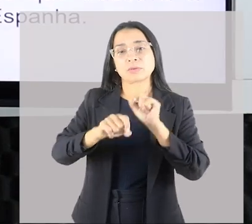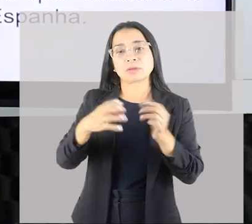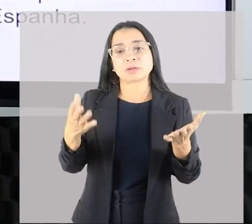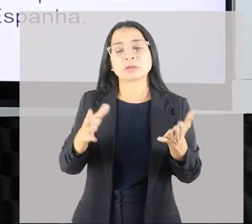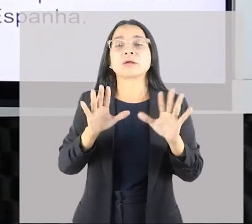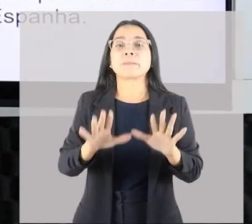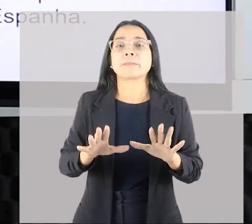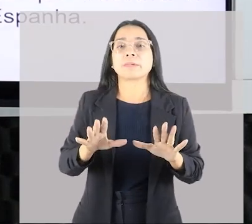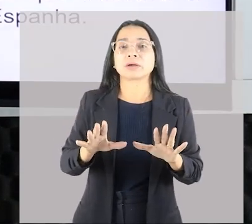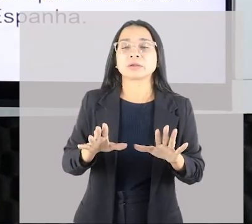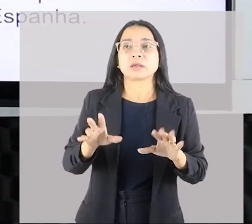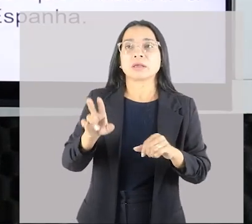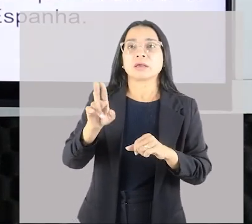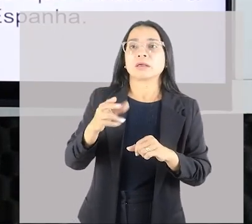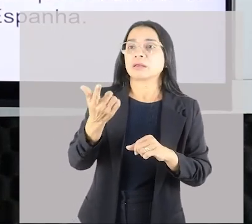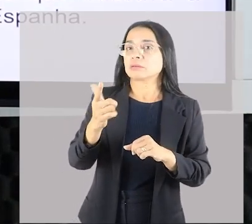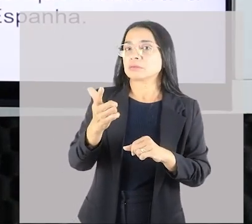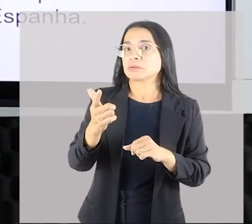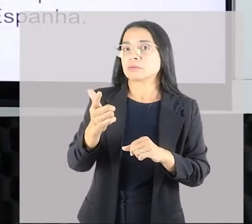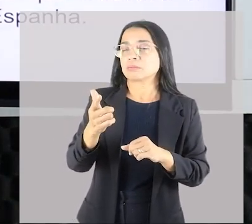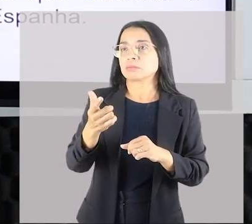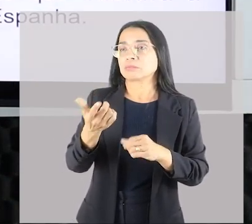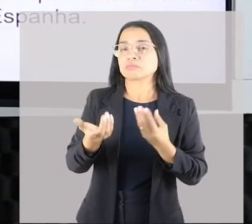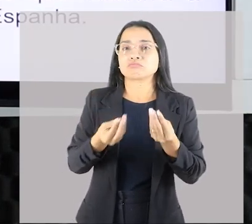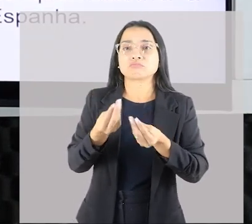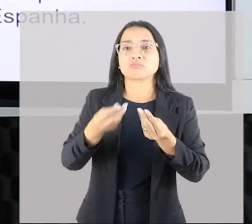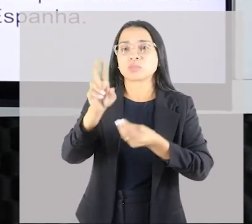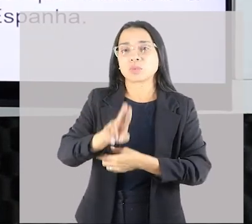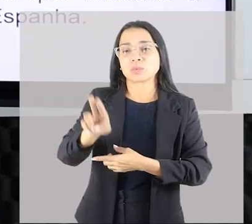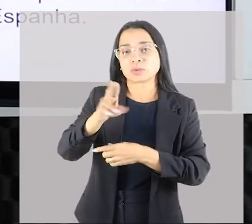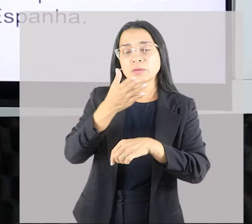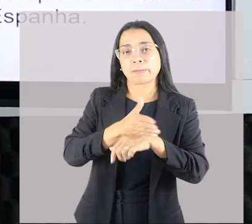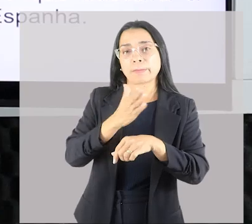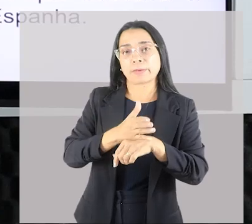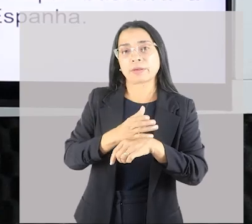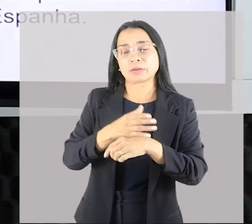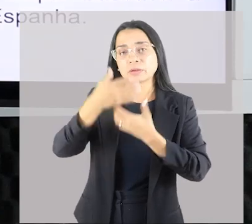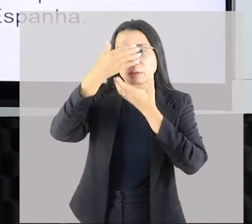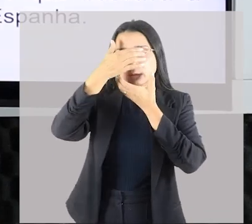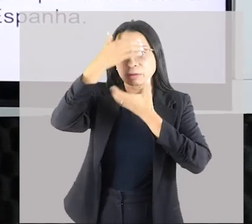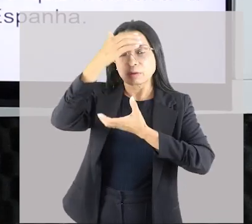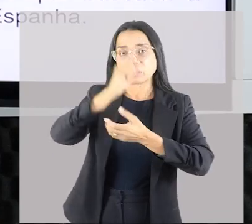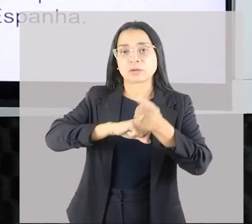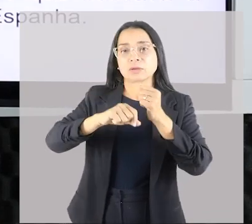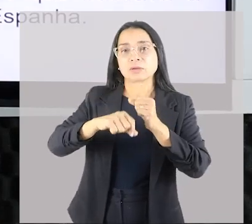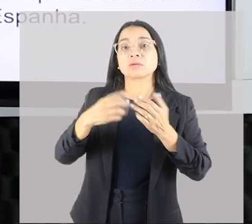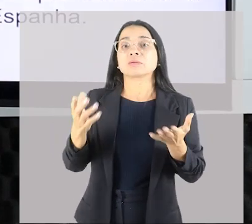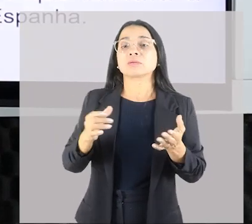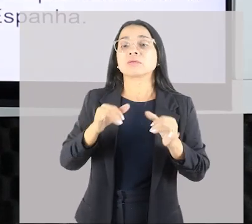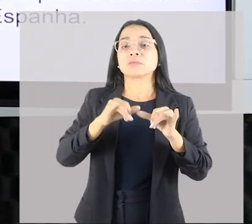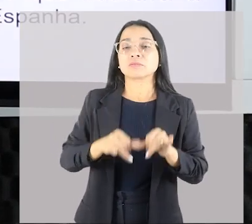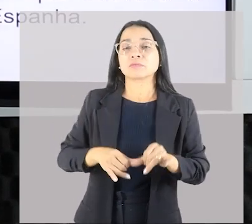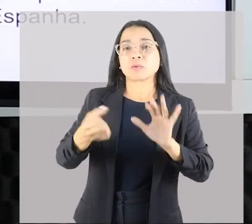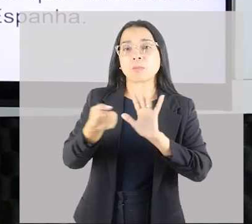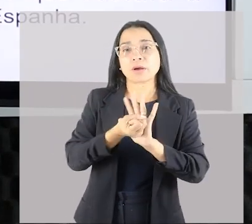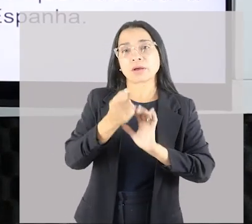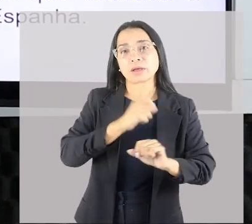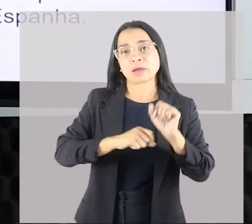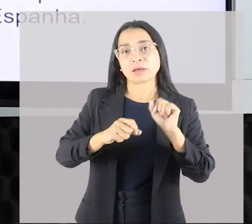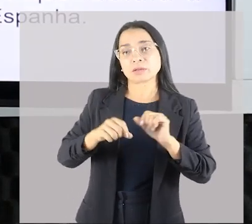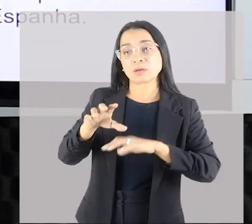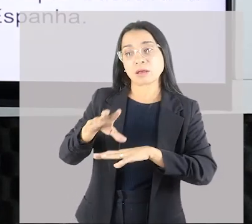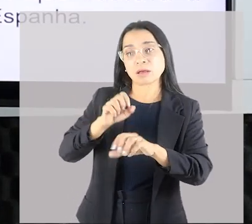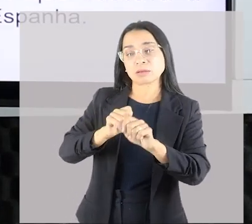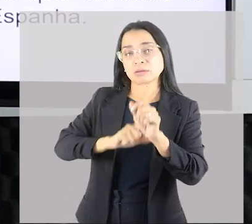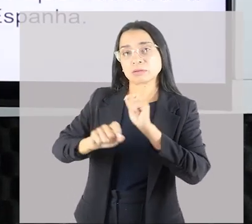mas sem utilizar de práticas terroristas. Mas ficou muito marcado ali na década de 80, década de 90, ataques terroristas